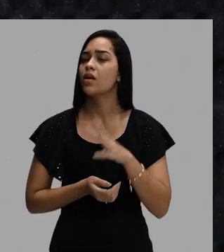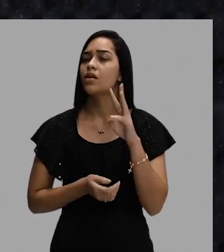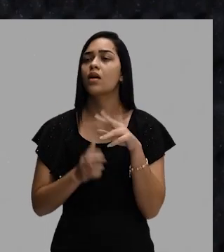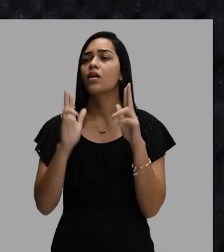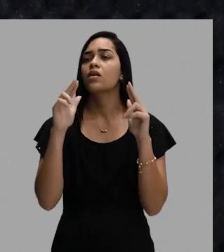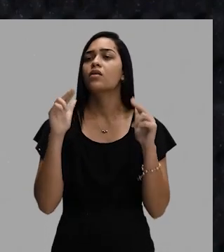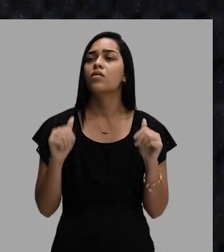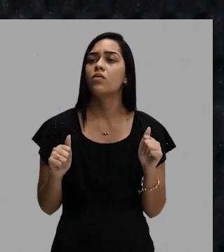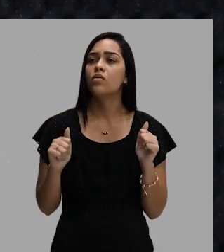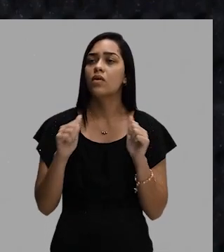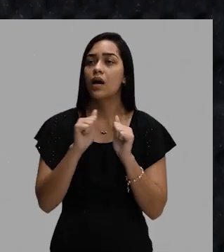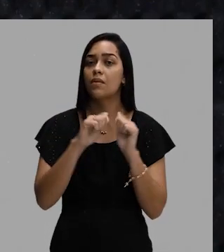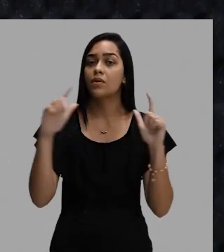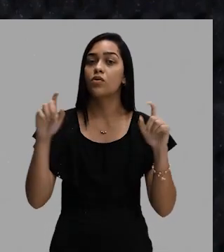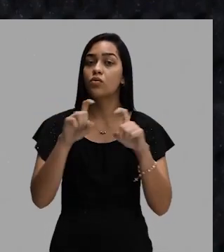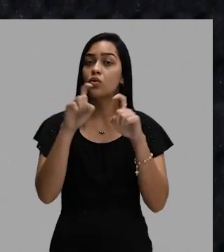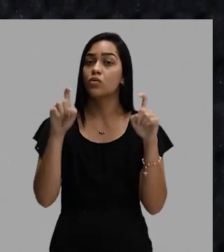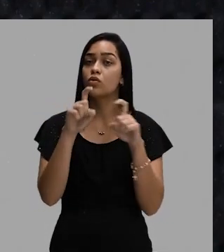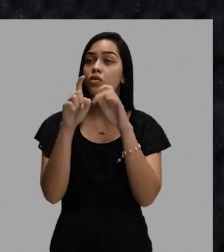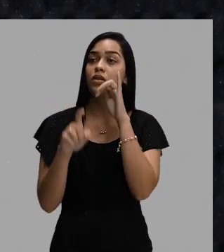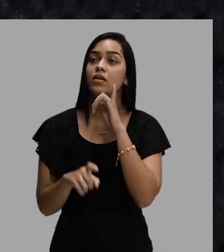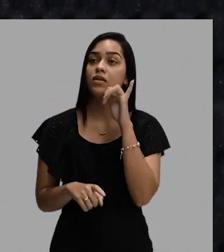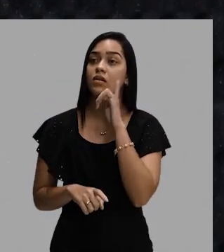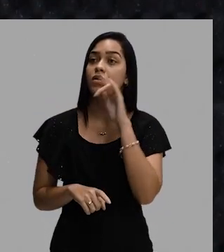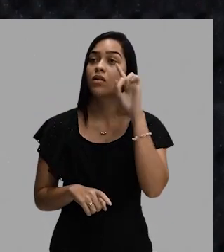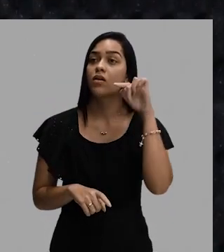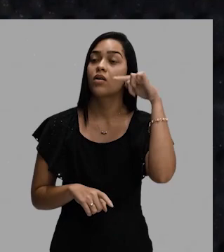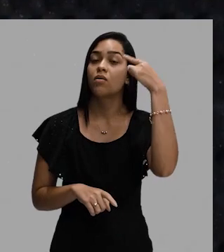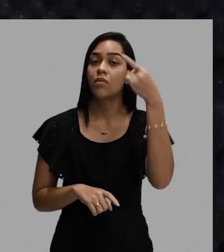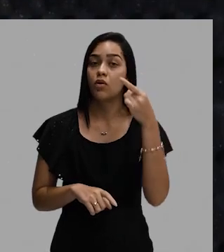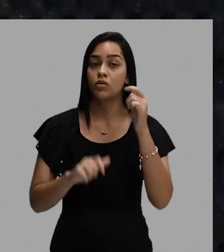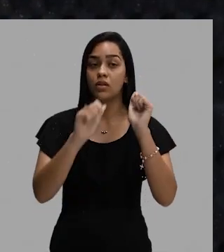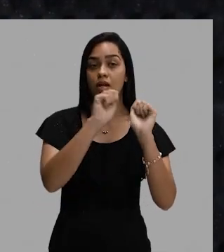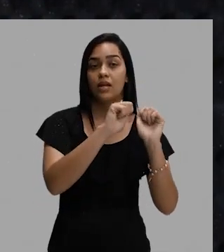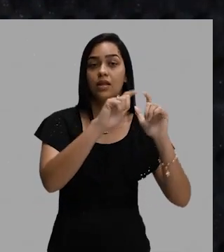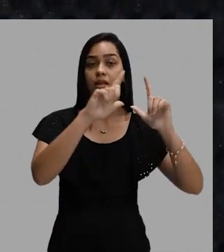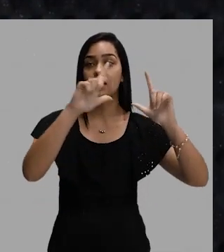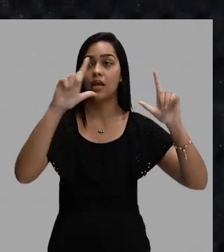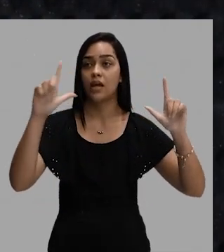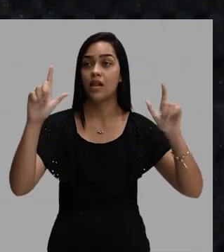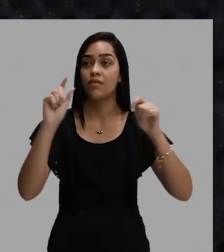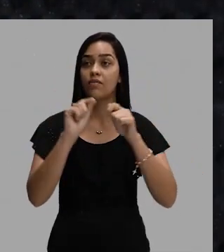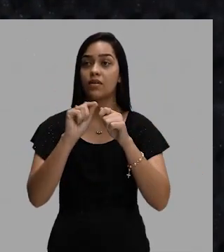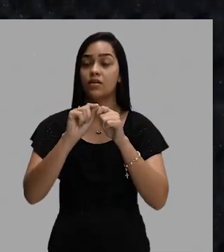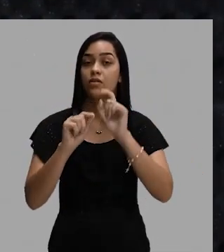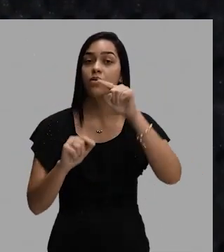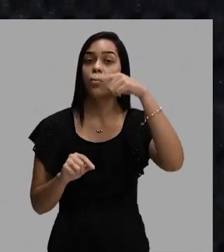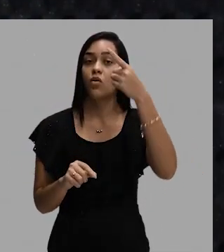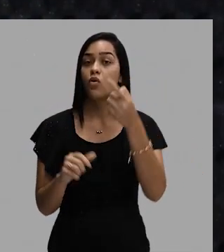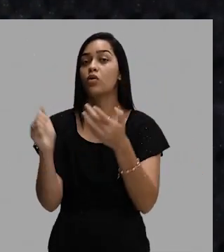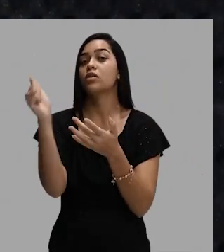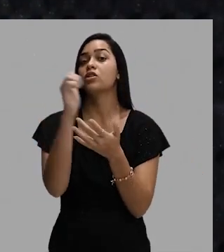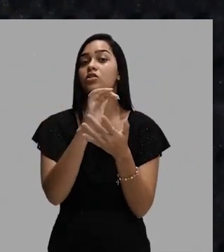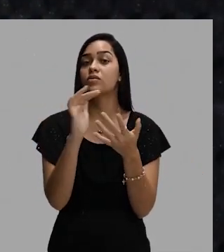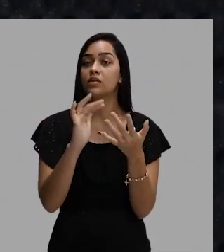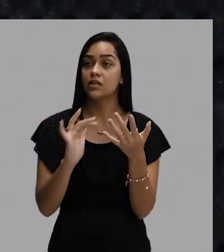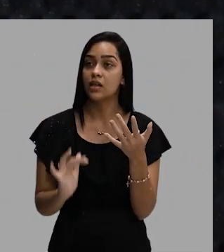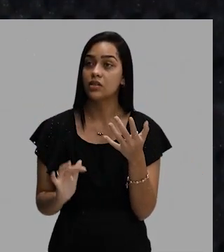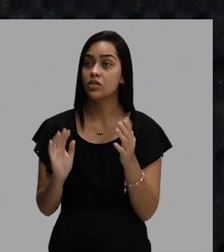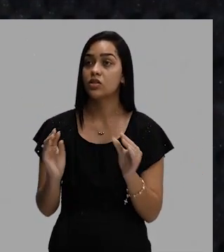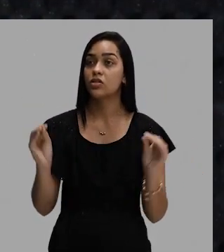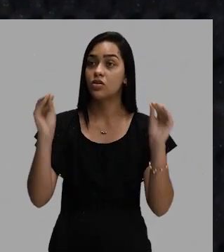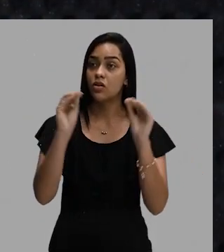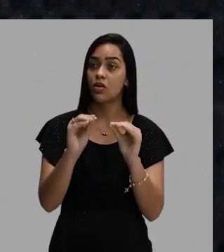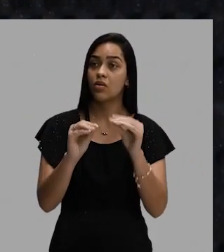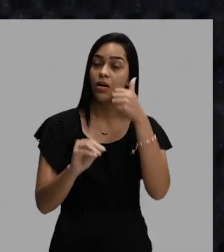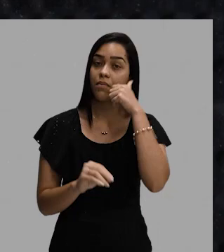nunca abriu no computador, por exemplo, uma outra tela, está fazendo uma outra coisa e coloca,